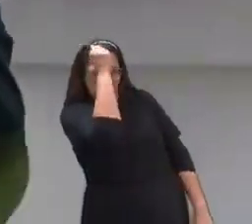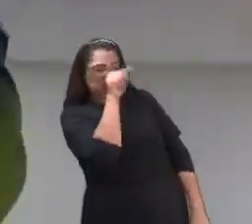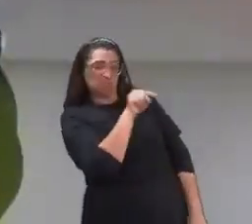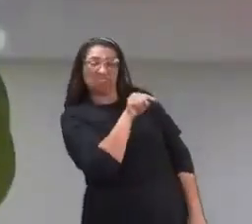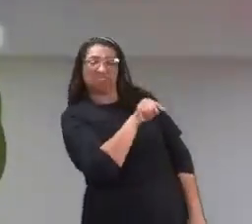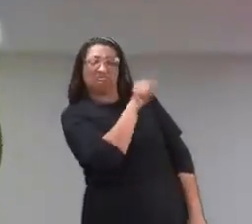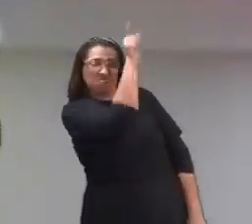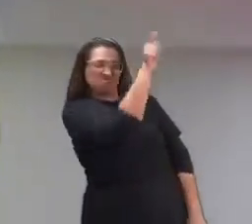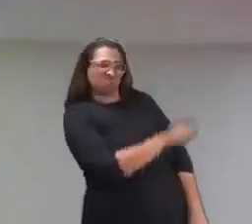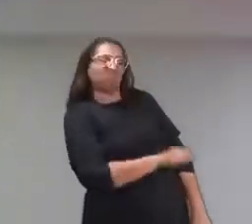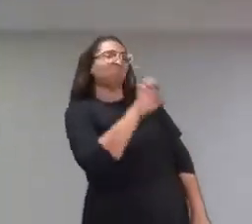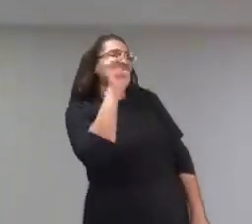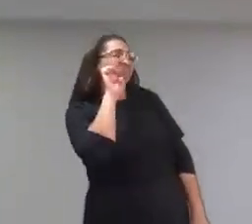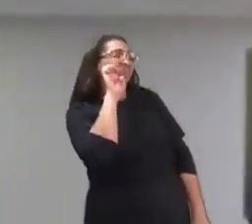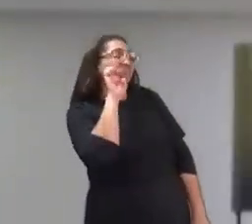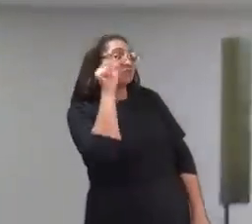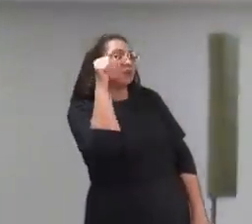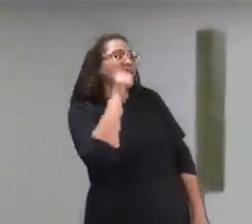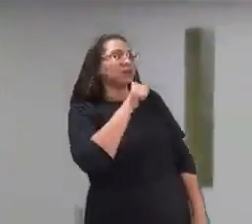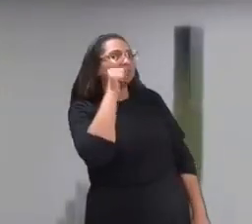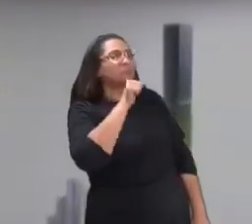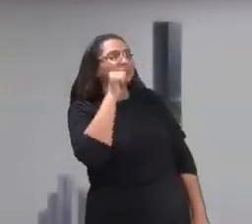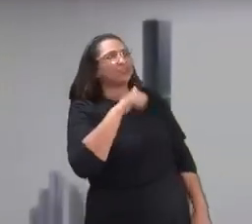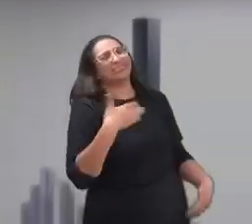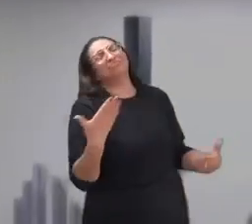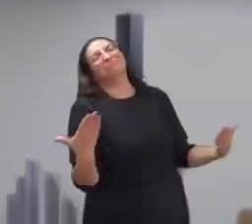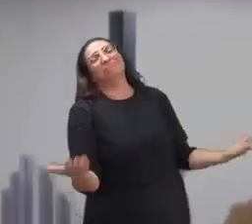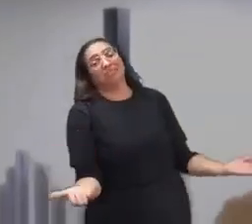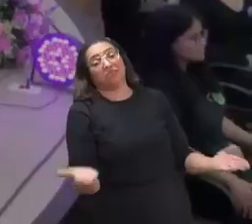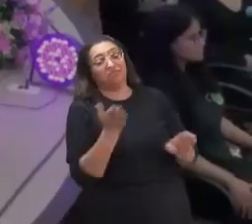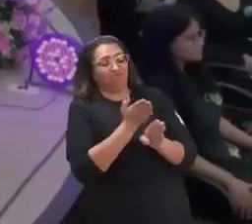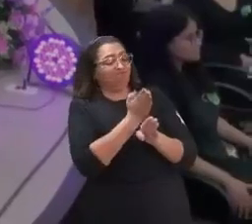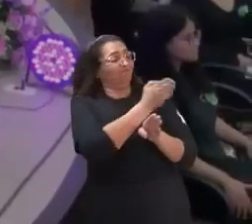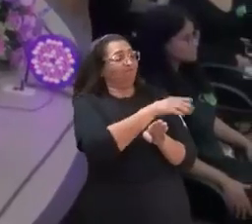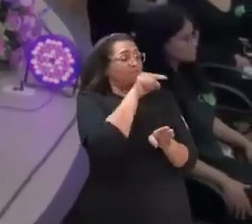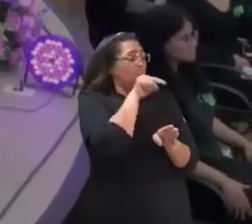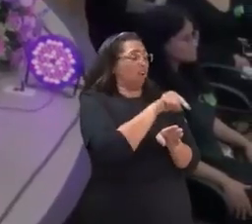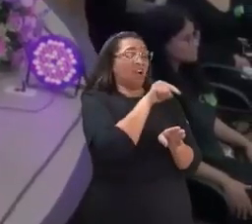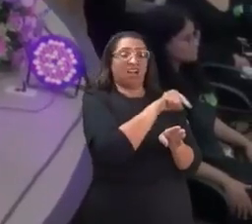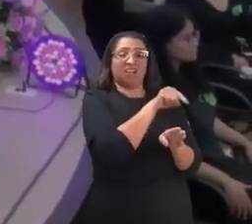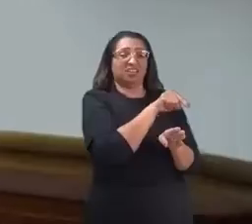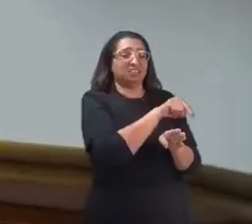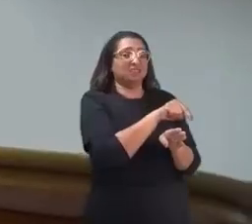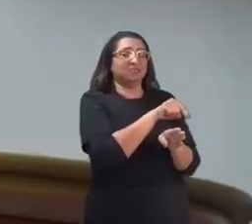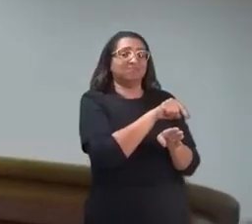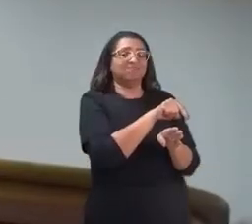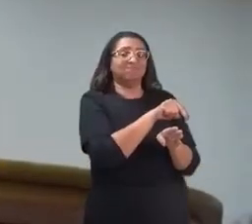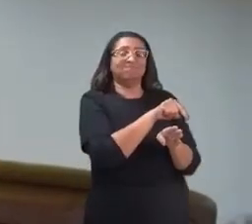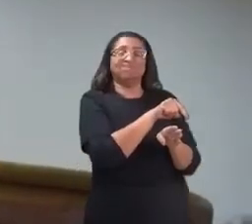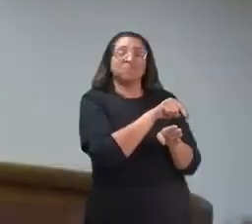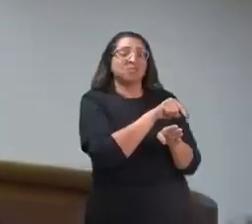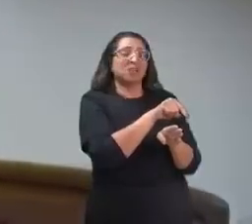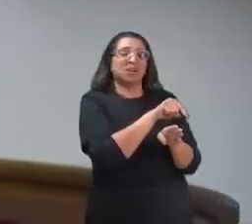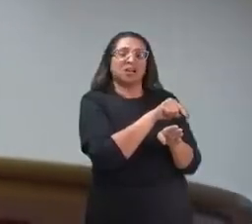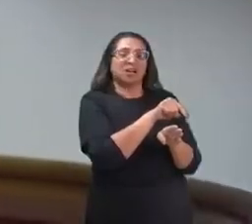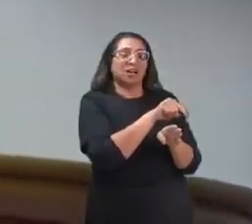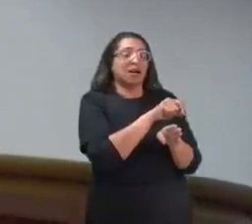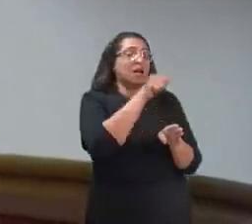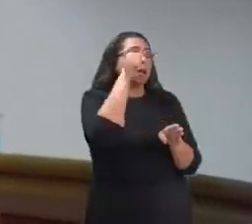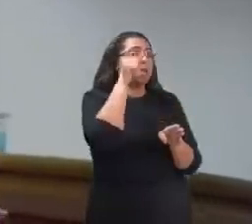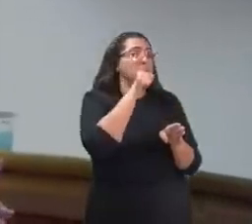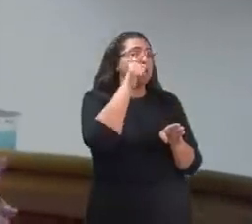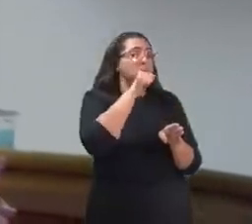Ninguém entendia, valorizava o propósito de Deus na vida de uma mulher. Rapidinho, a história